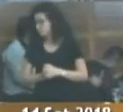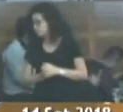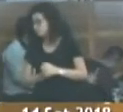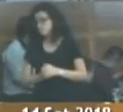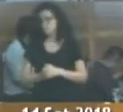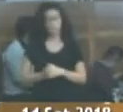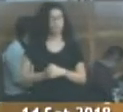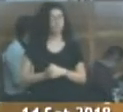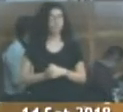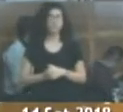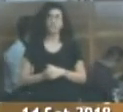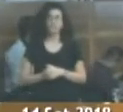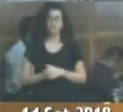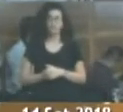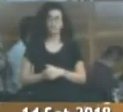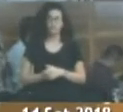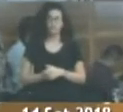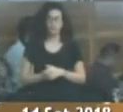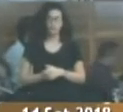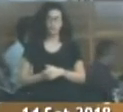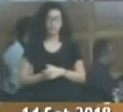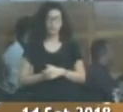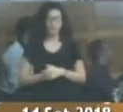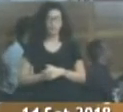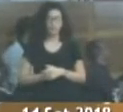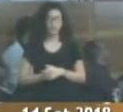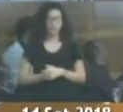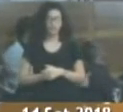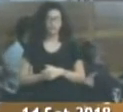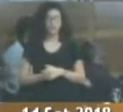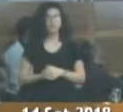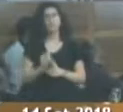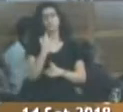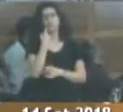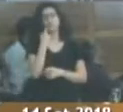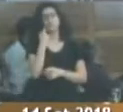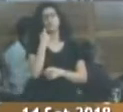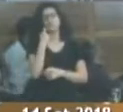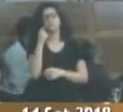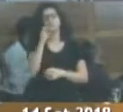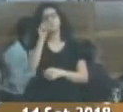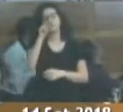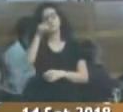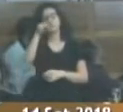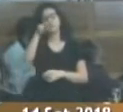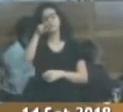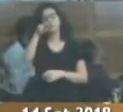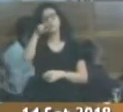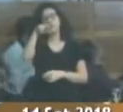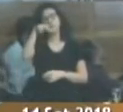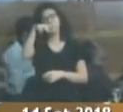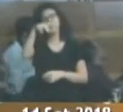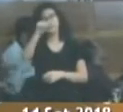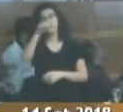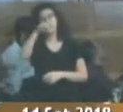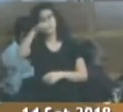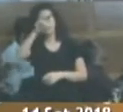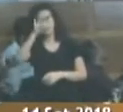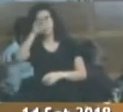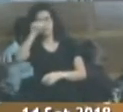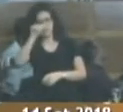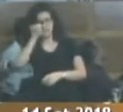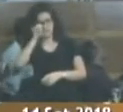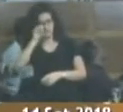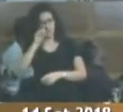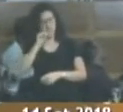E, finalmente, em relação aos peixes ornamentais, esse ano, né, surgiu a ideia, né,